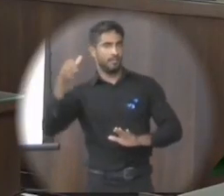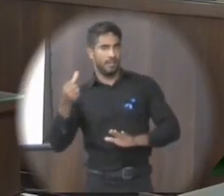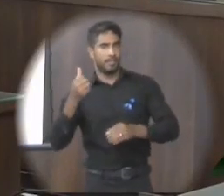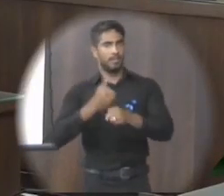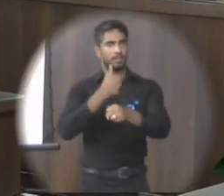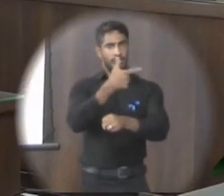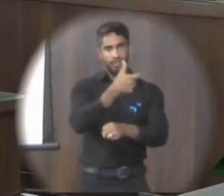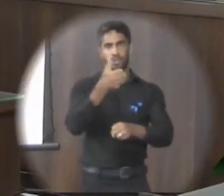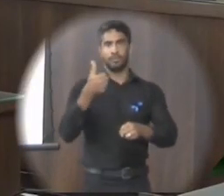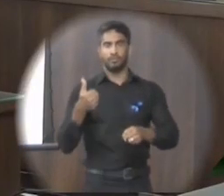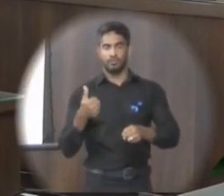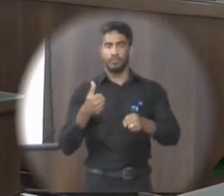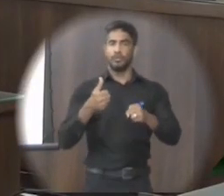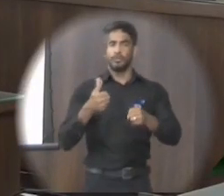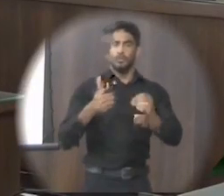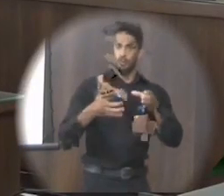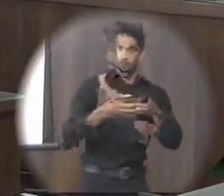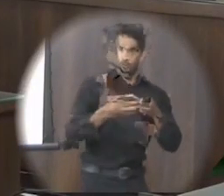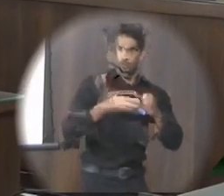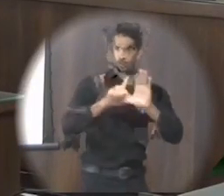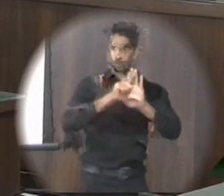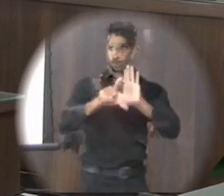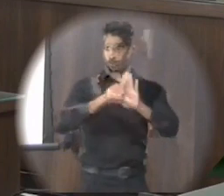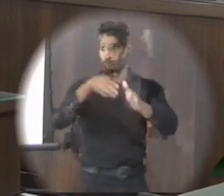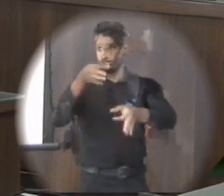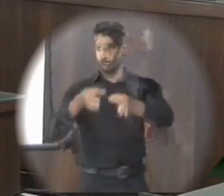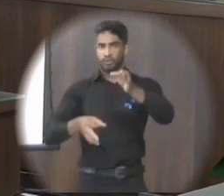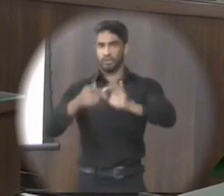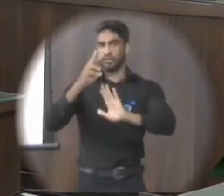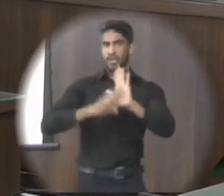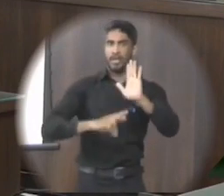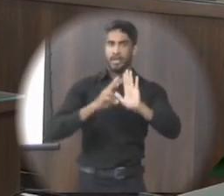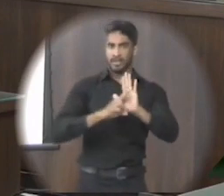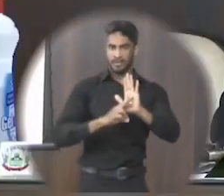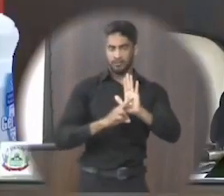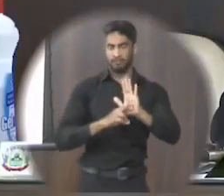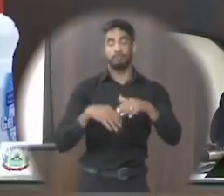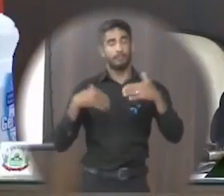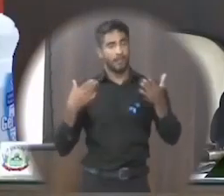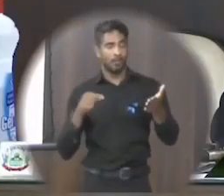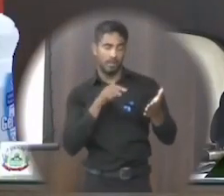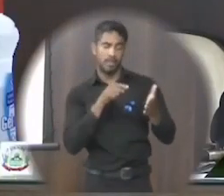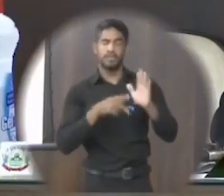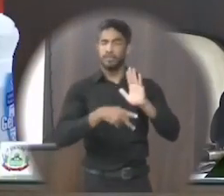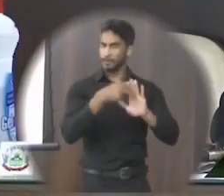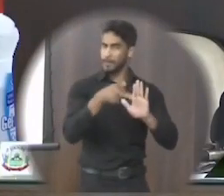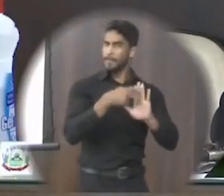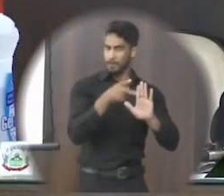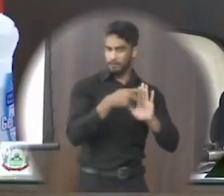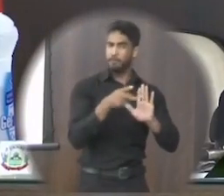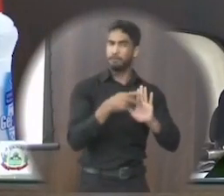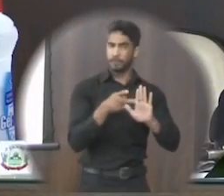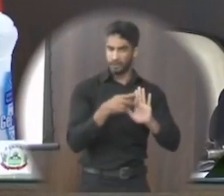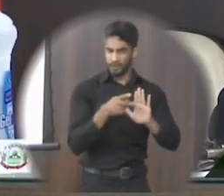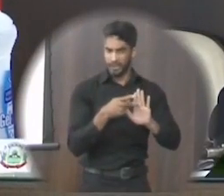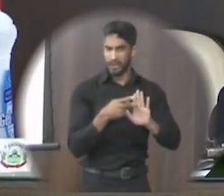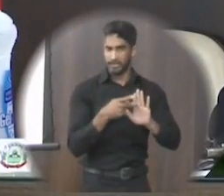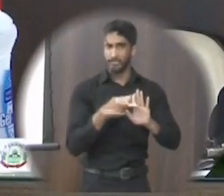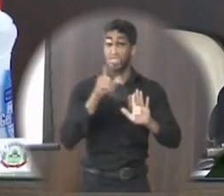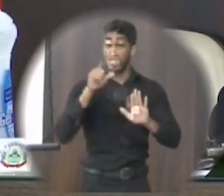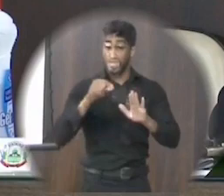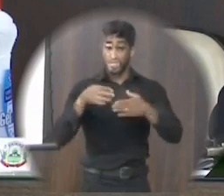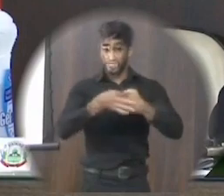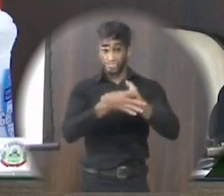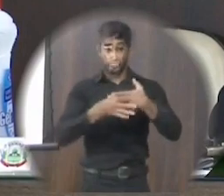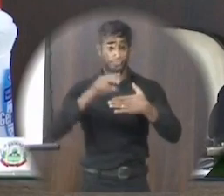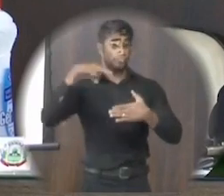076-2021. Comissão de Legislação, Justiça e Redação. Relatório, o projeto de lei em epígrafe é de autoria do